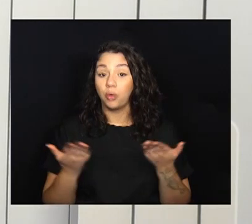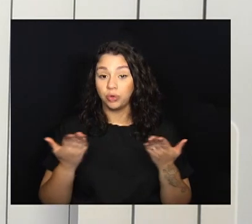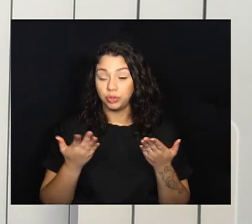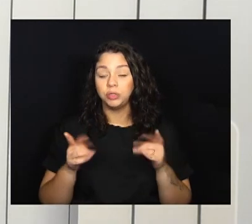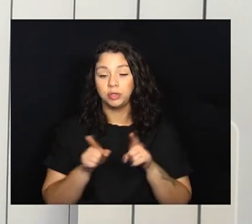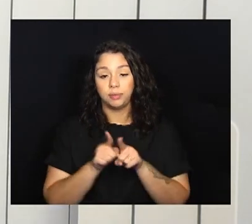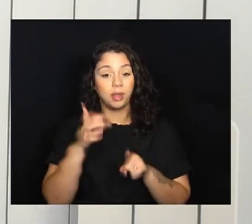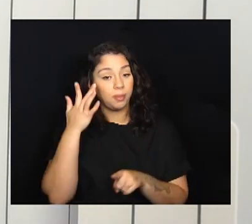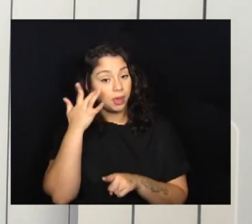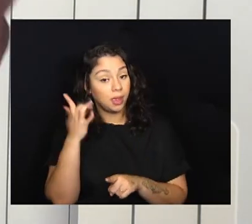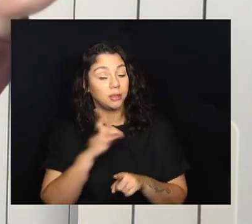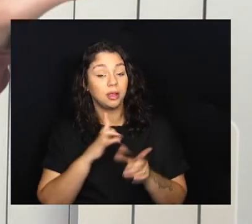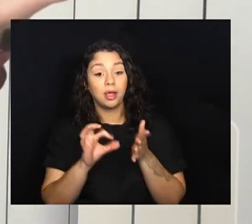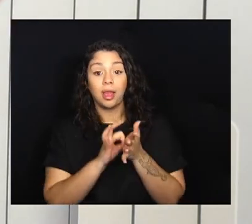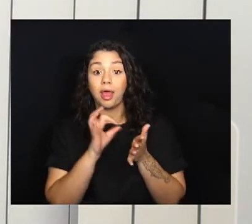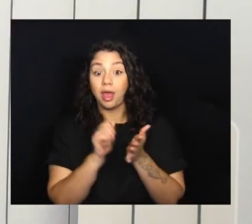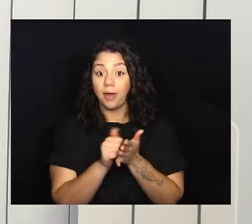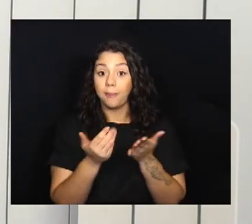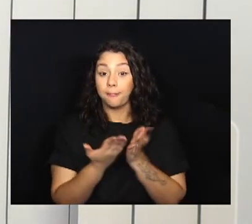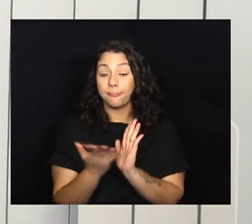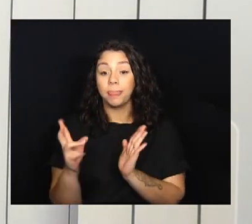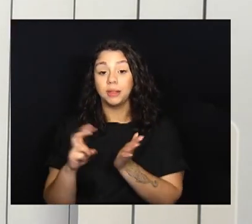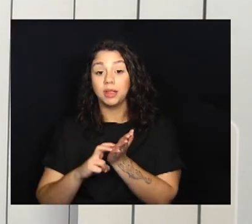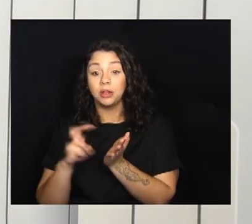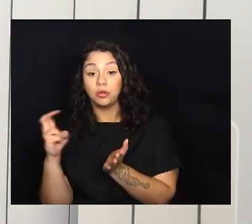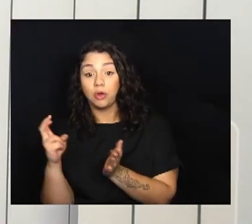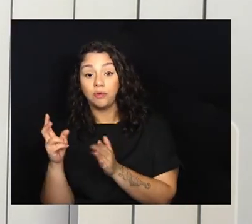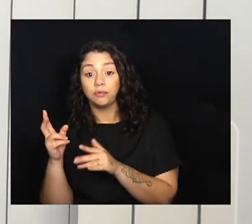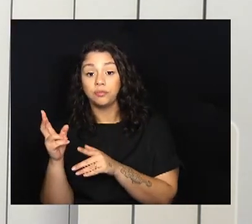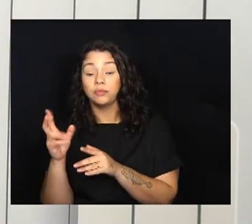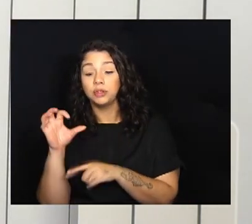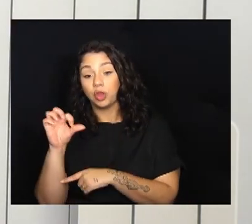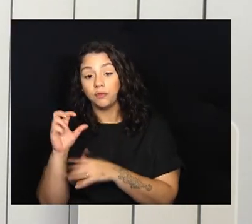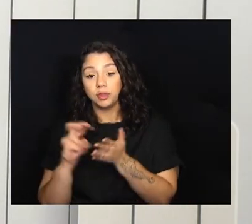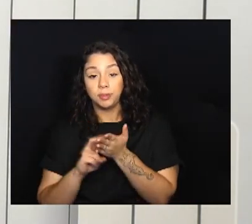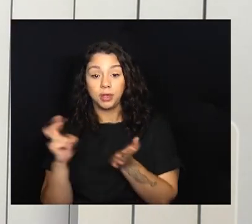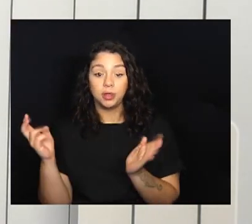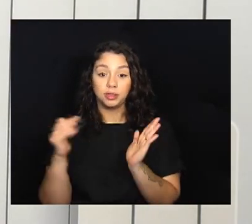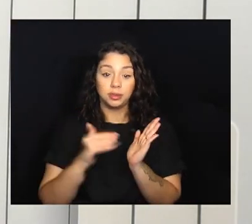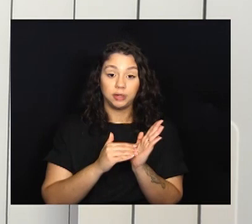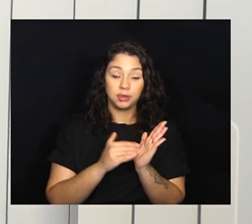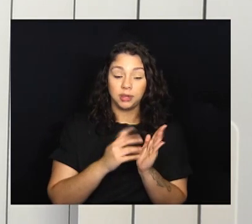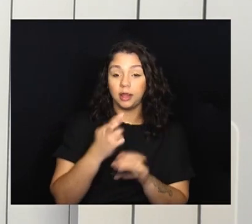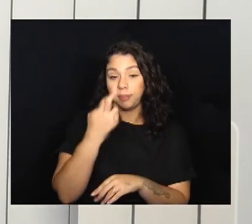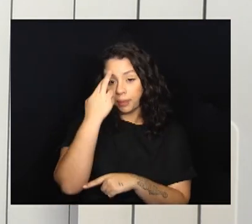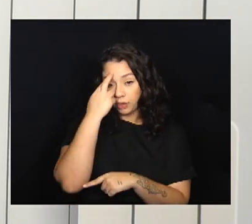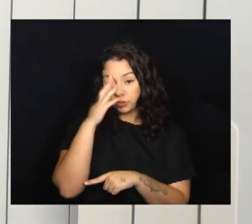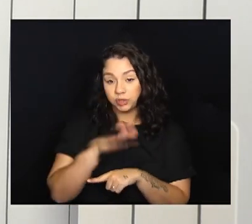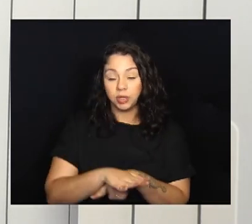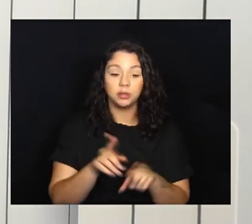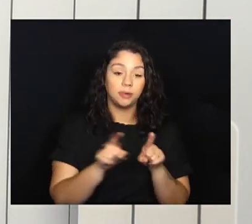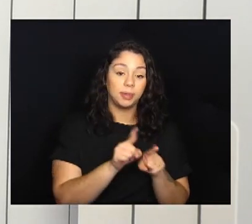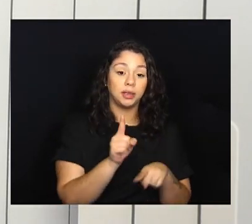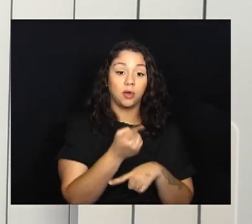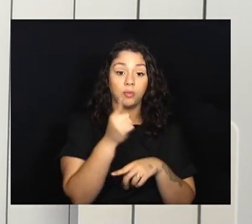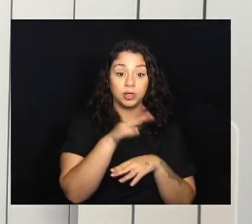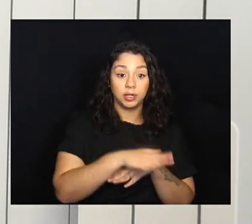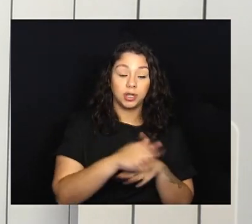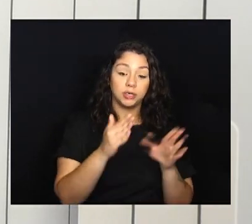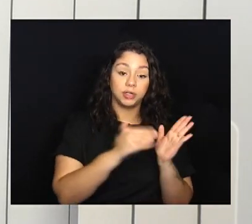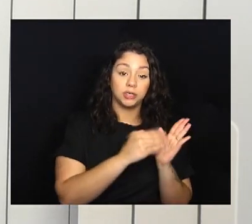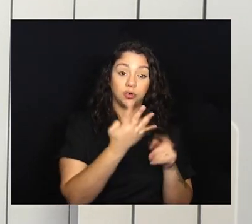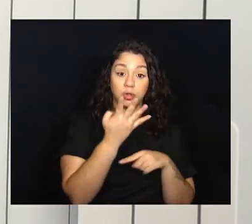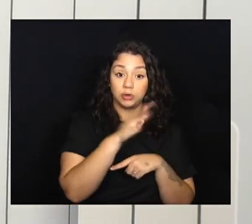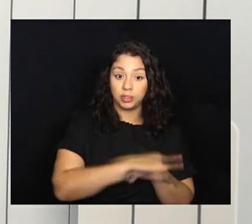para poder fazer das 9 horas da manhã ao meio-dia e da 1 hora da tarde às 4 horas da tarde no Parque Ecológico